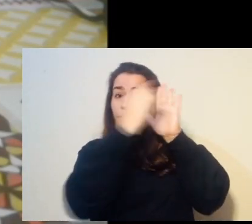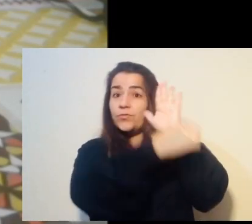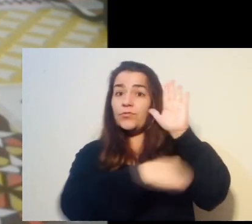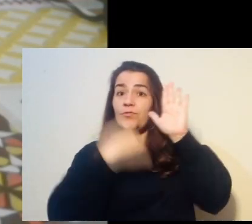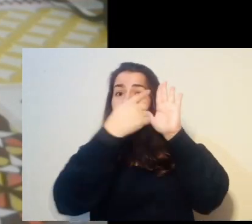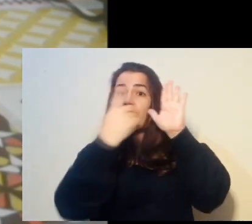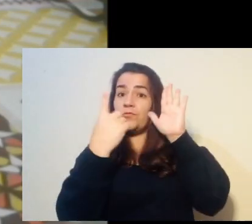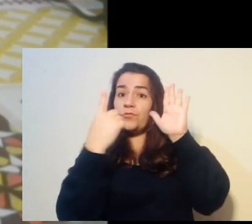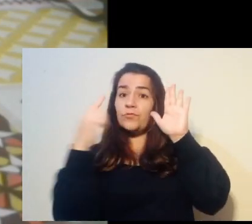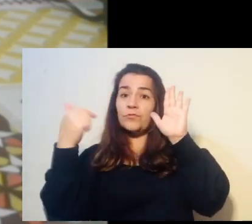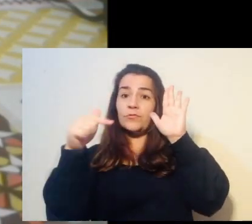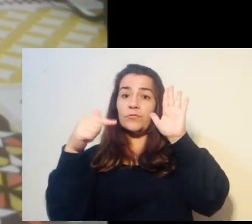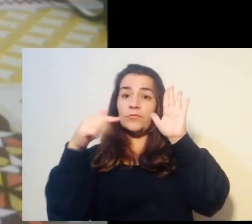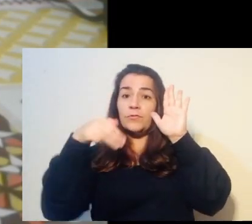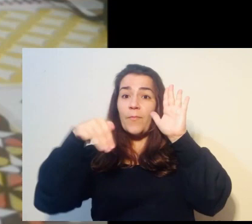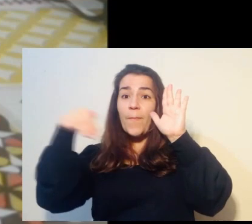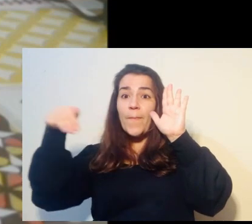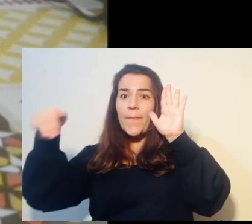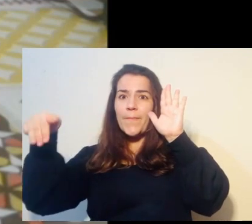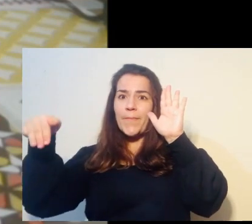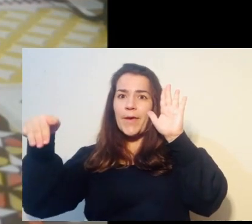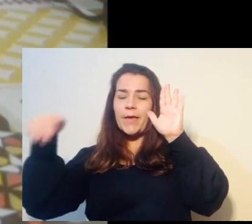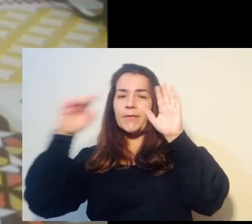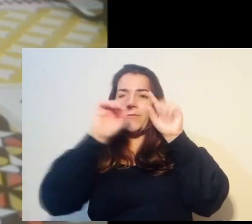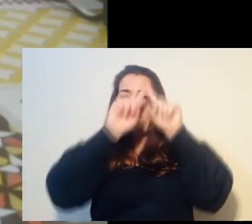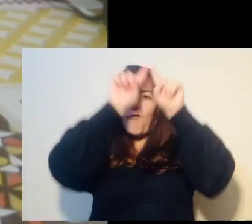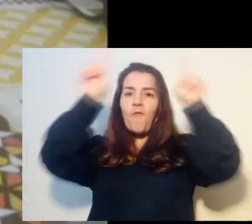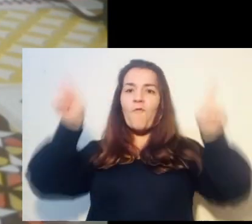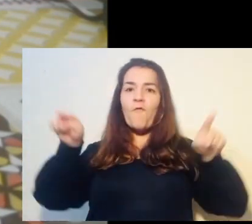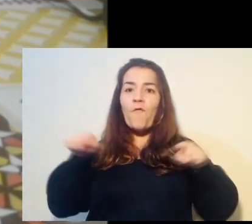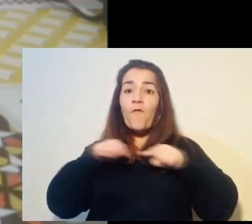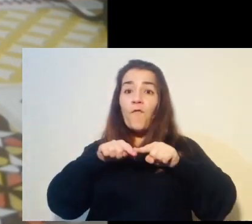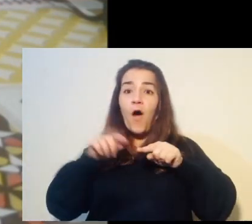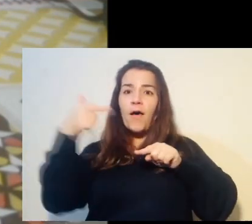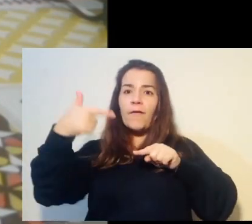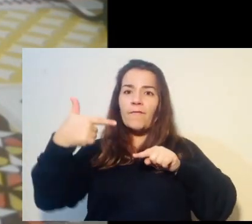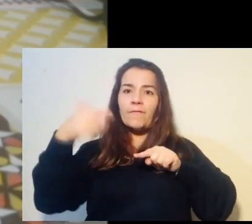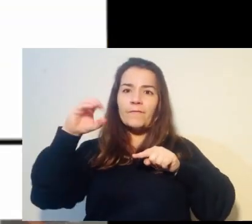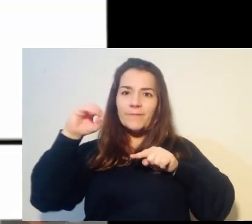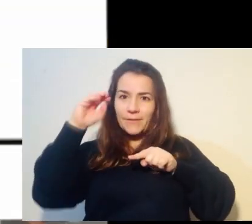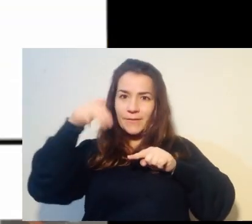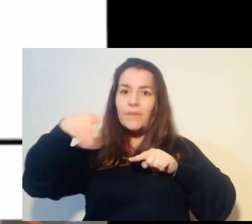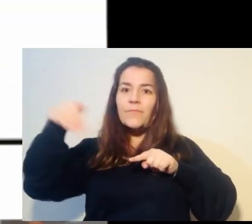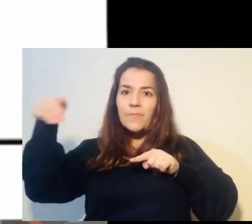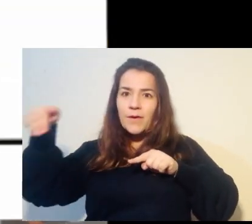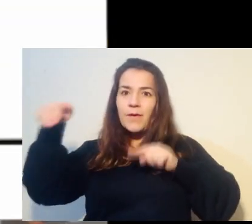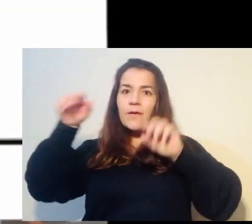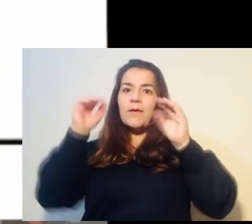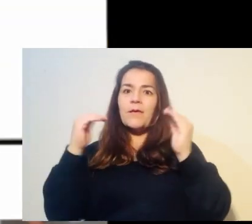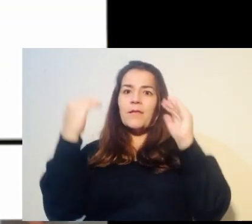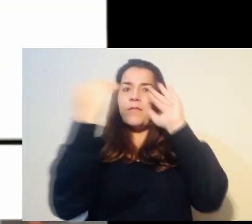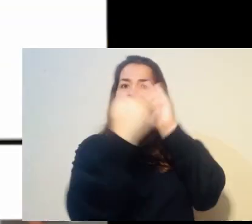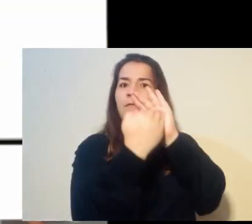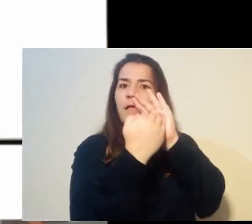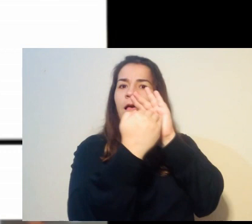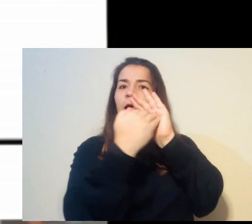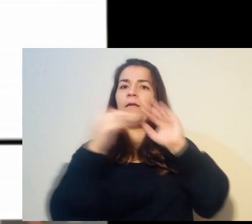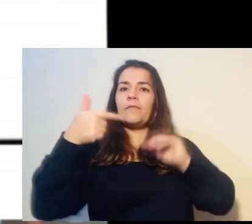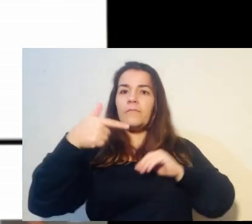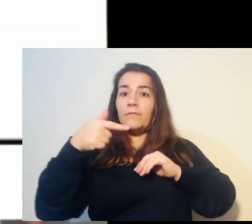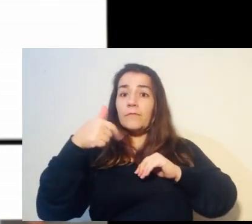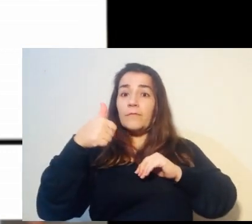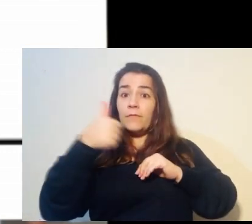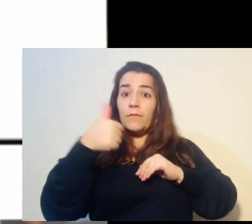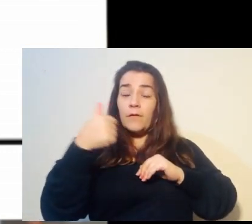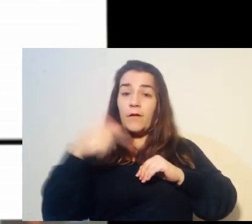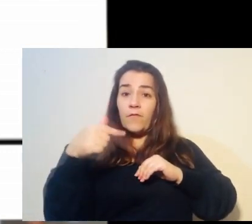sei que o diâmetro interno é de 17 mm. Agora eu vou mostrar uma outra imagem aqui para vocês que mostra essa questão do furo.